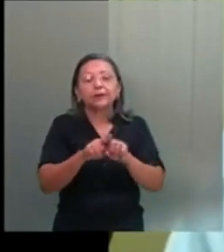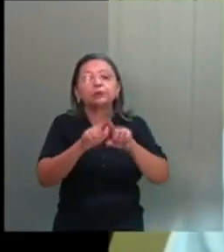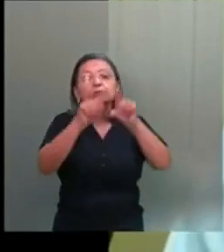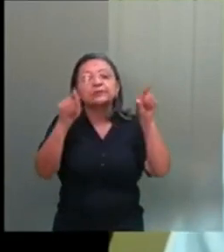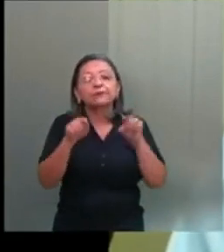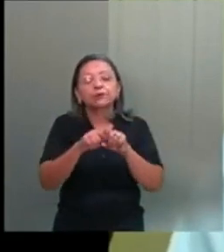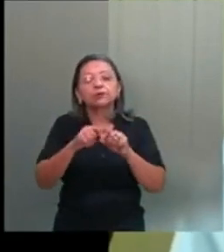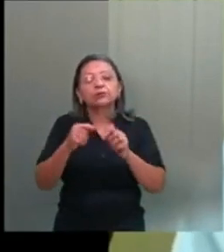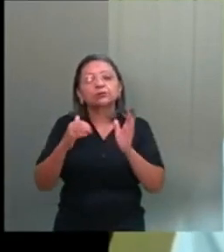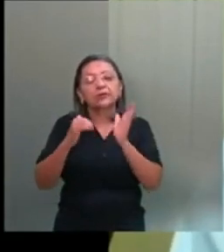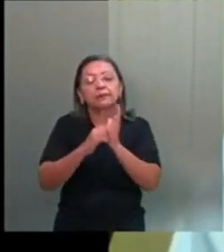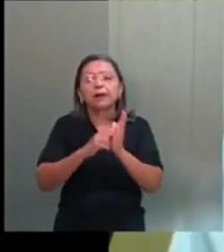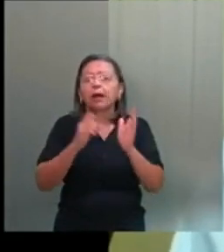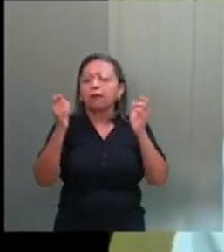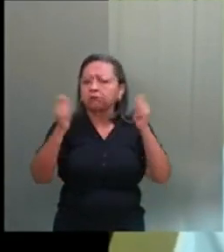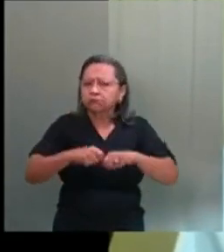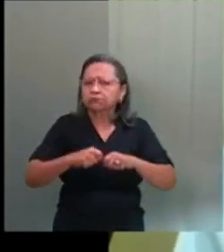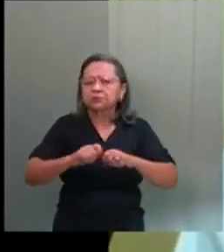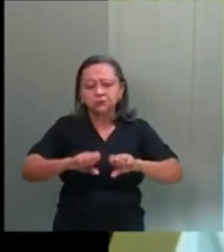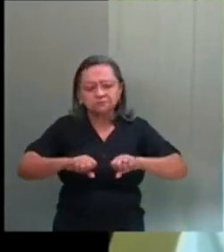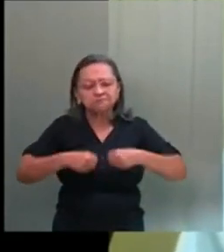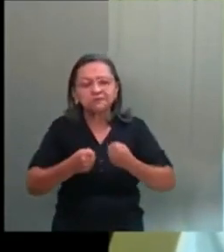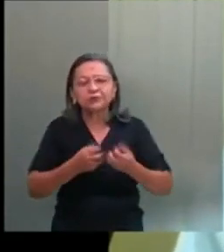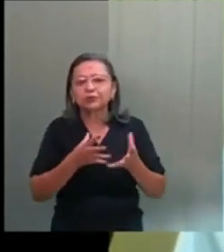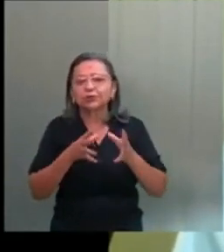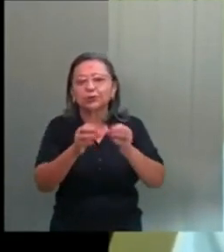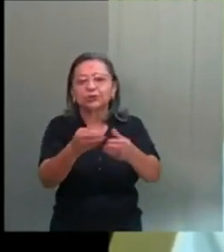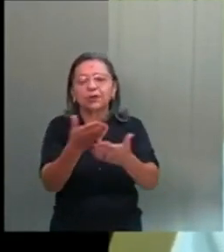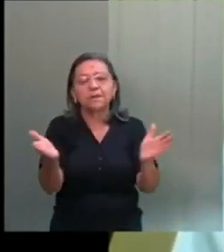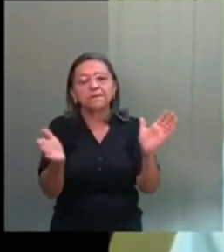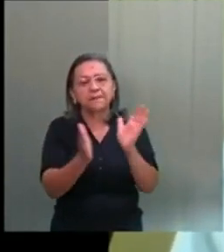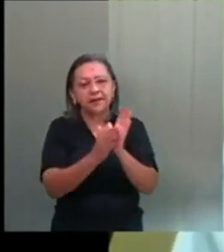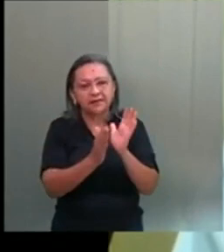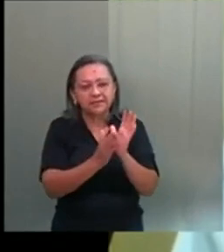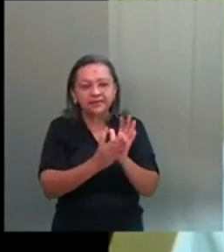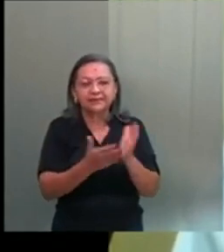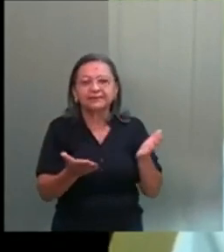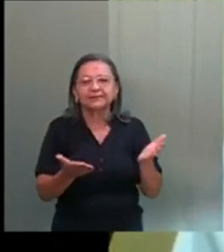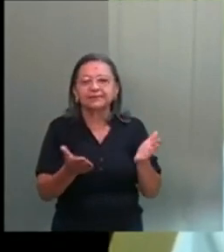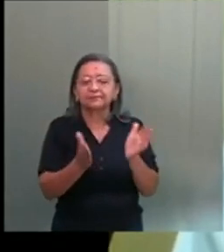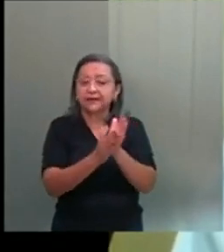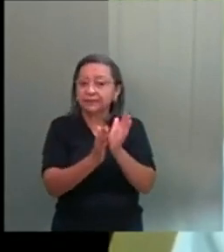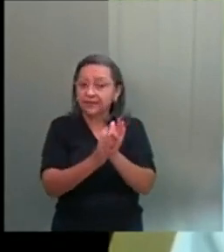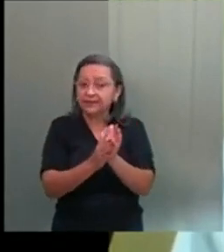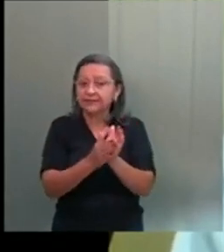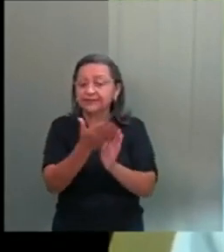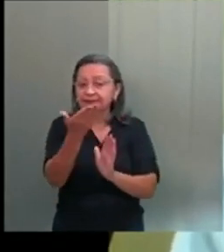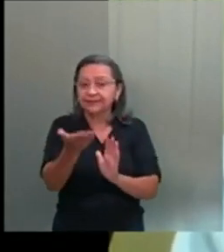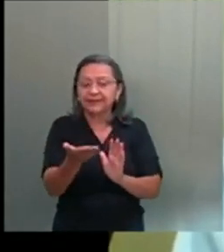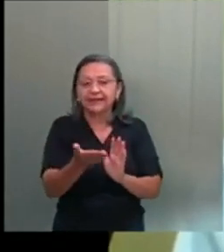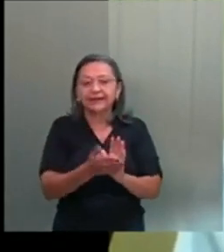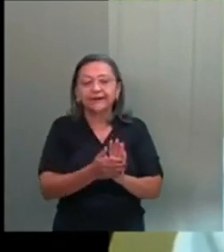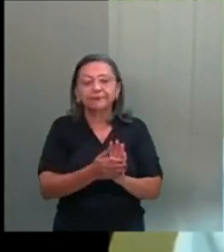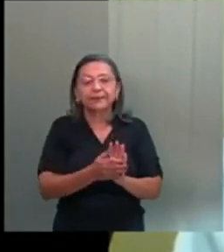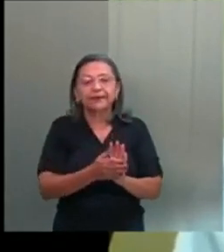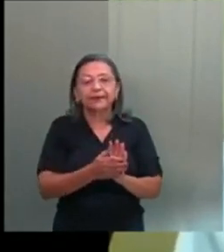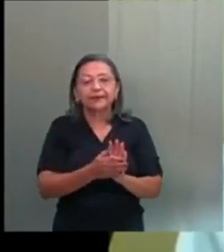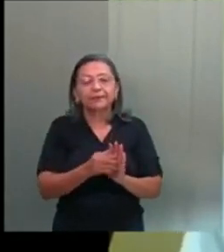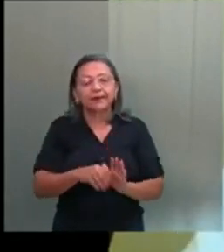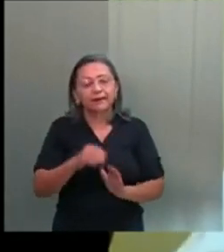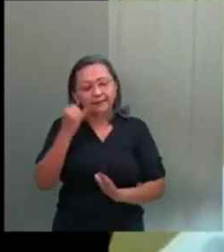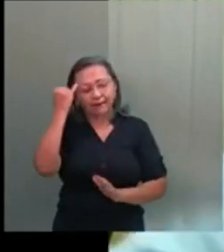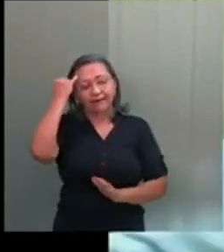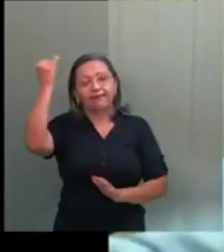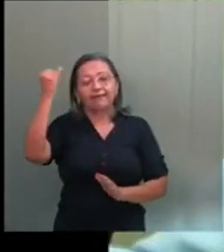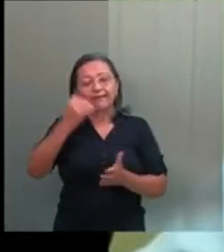Senado, pela competência e dedicação de todos vocês. Então, parabéns, parabéns, Viana, pela